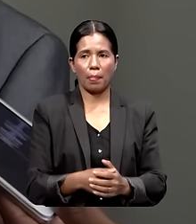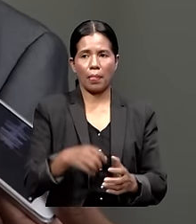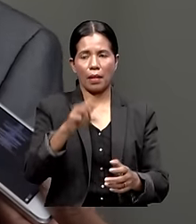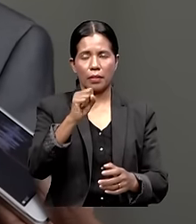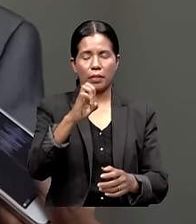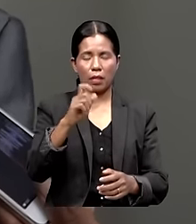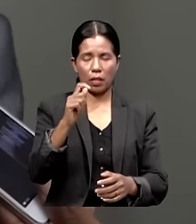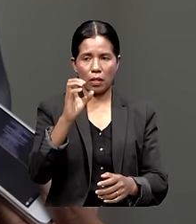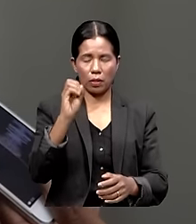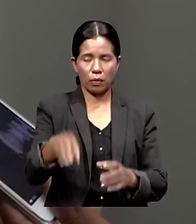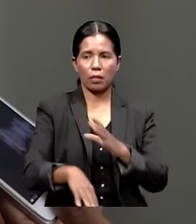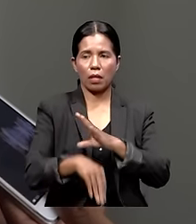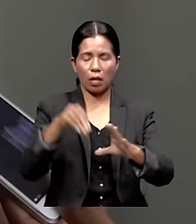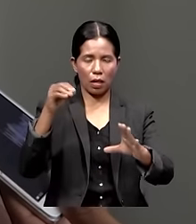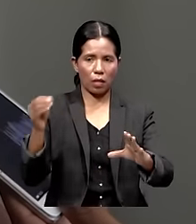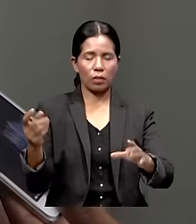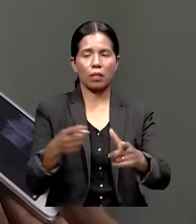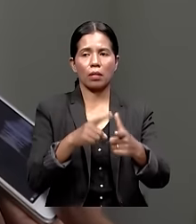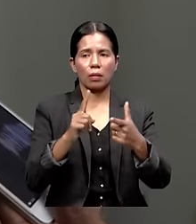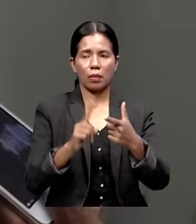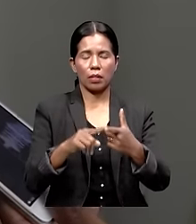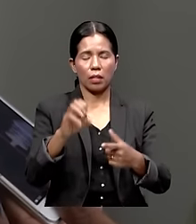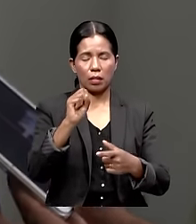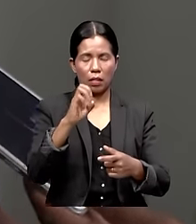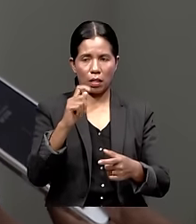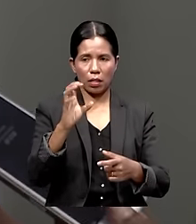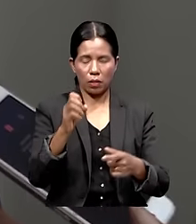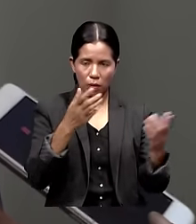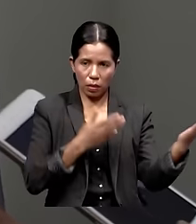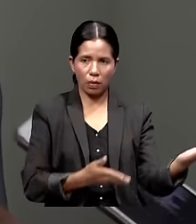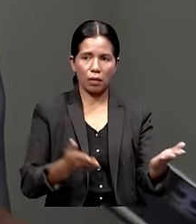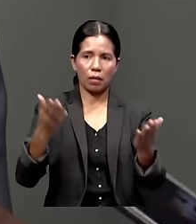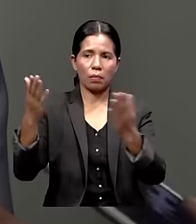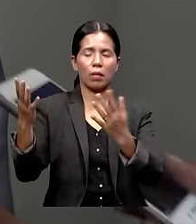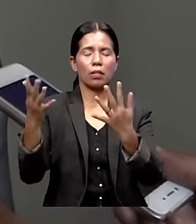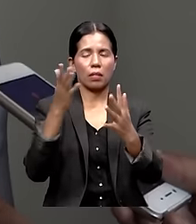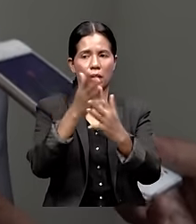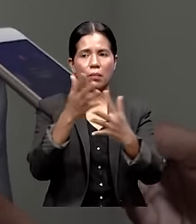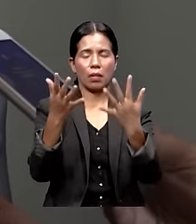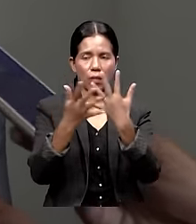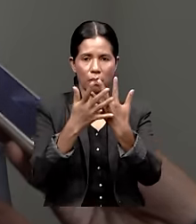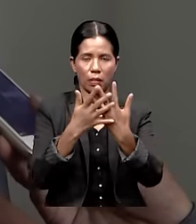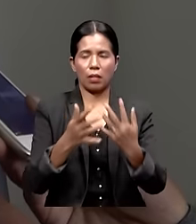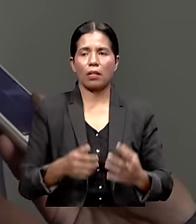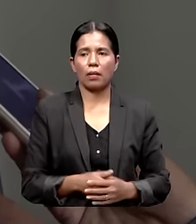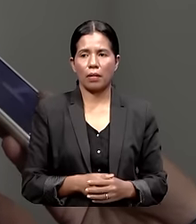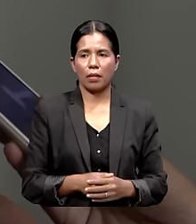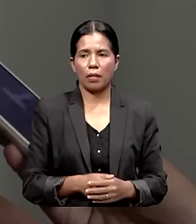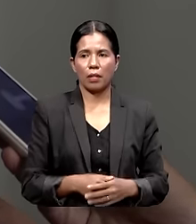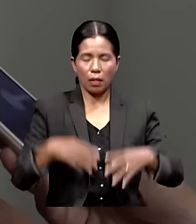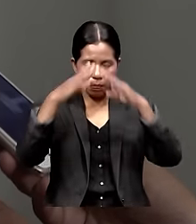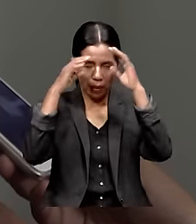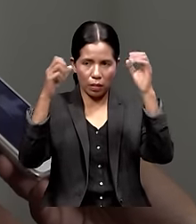que resignar depois se ato tem que ba comarca né presidente